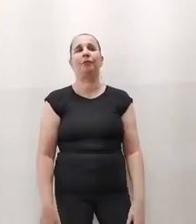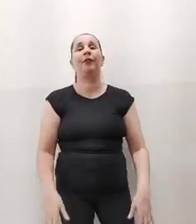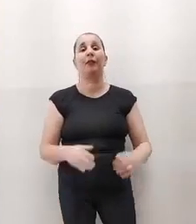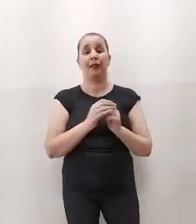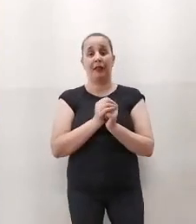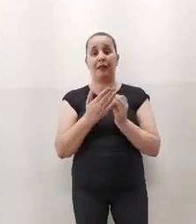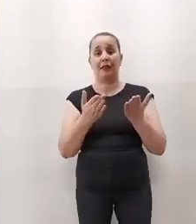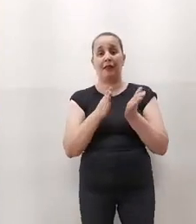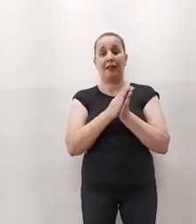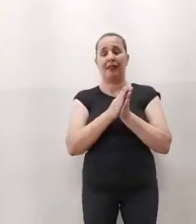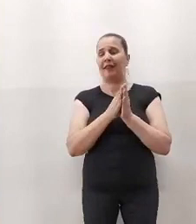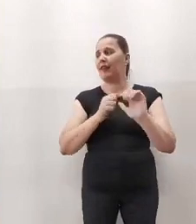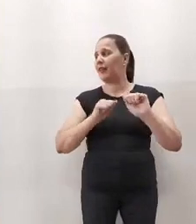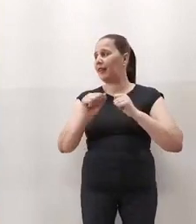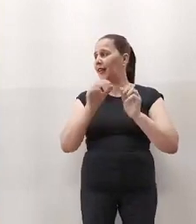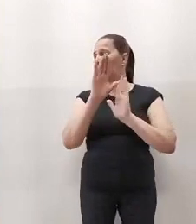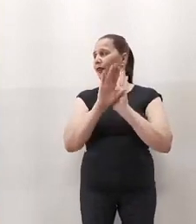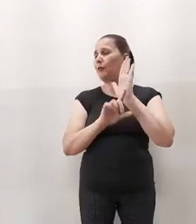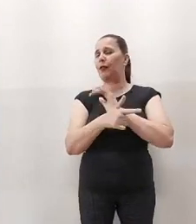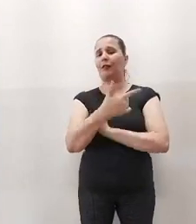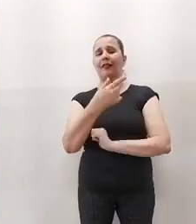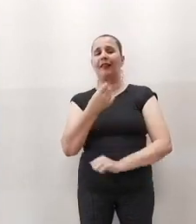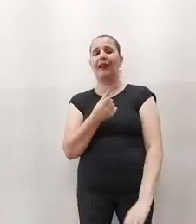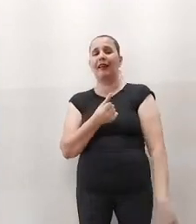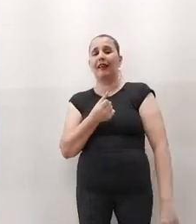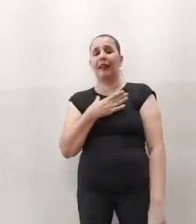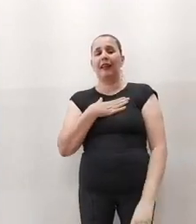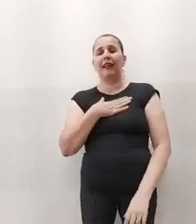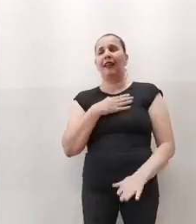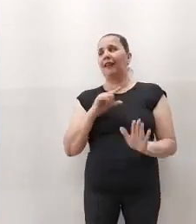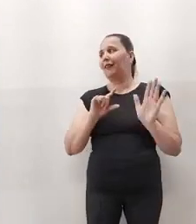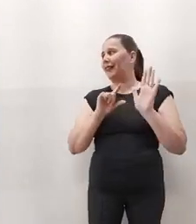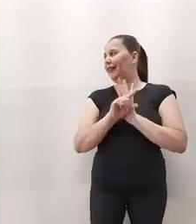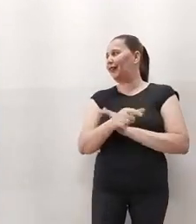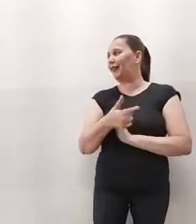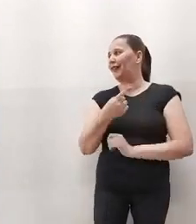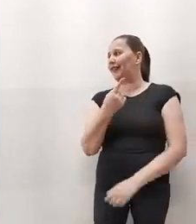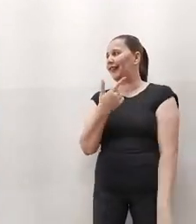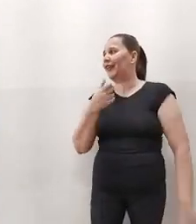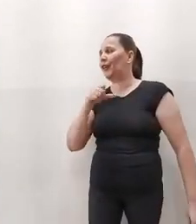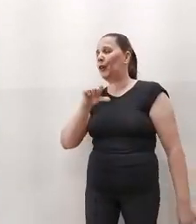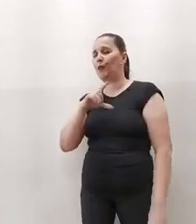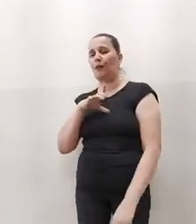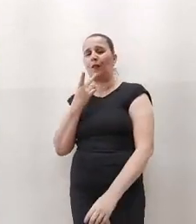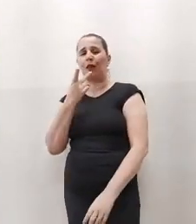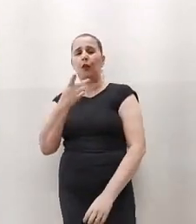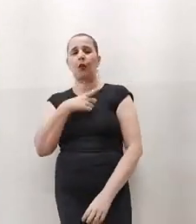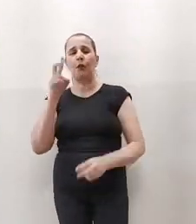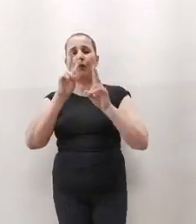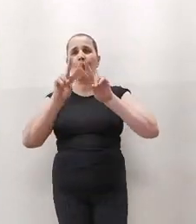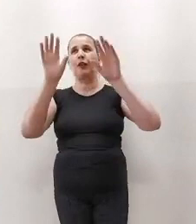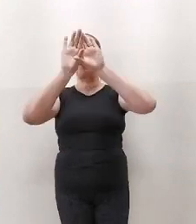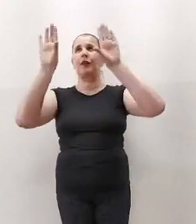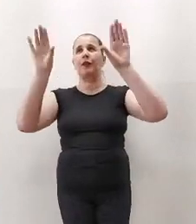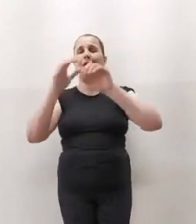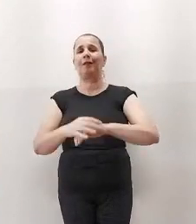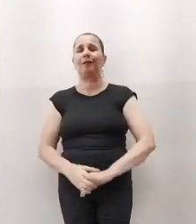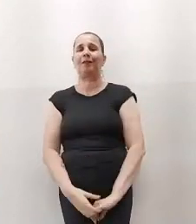Amém, irmãos? Abra lá em Atos, capítulo 26, versículo 19. Vamos falar esta manhã sobre visão